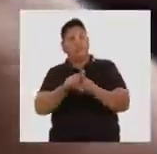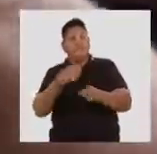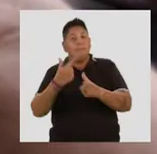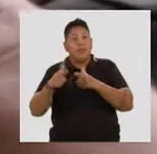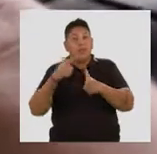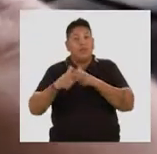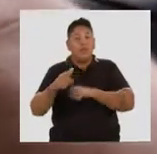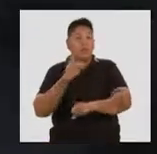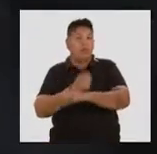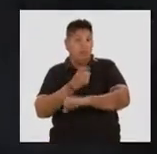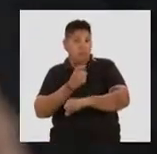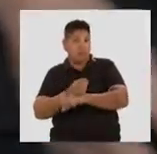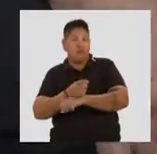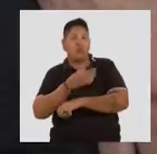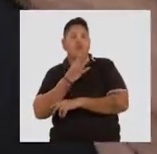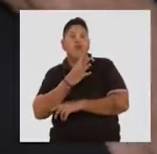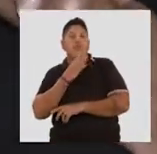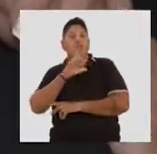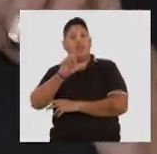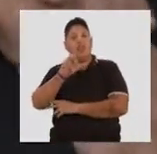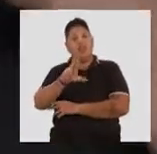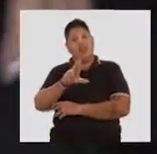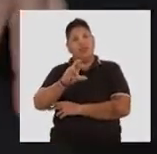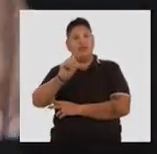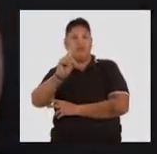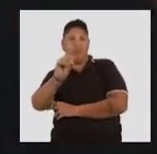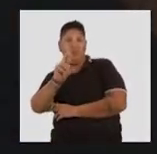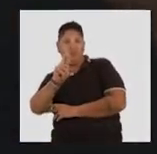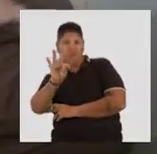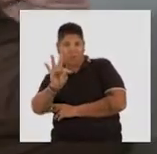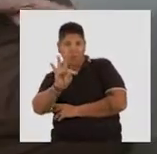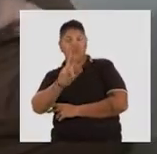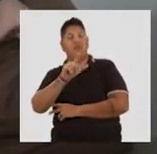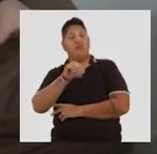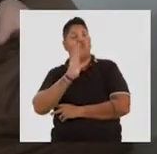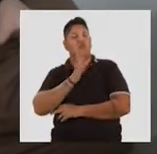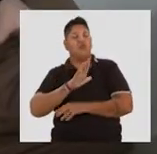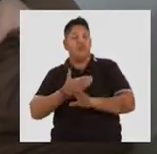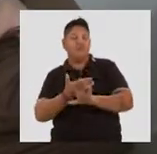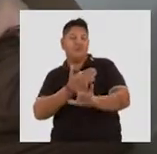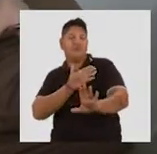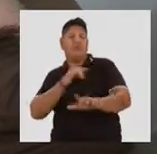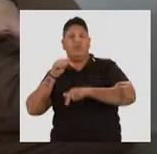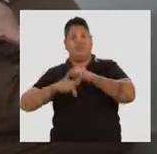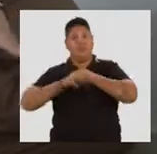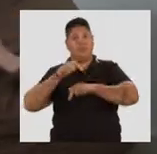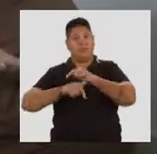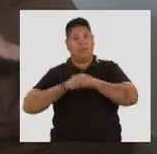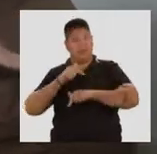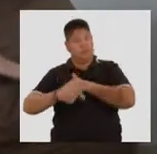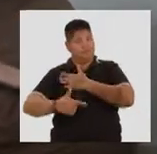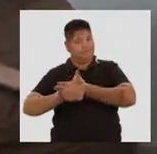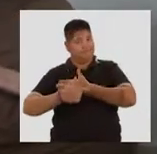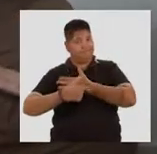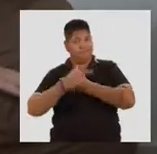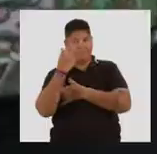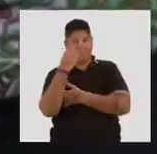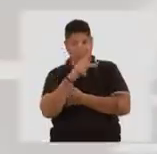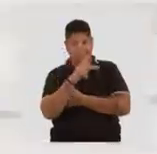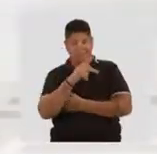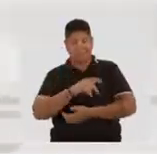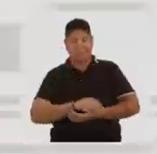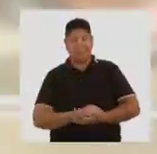distúrbios osteomusculares, conhecidas como LER e DORT, estão entre as que mais afastam trabalhadores das funções no